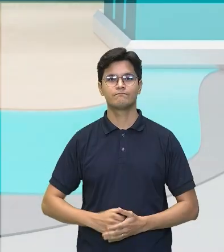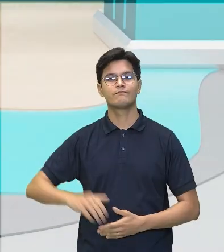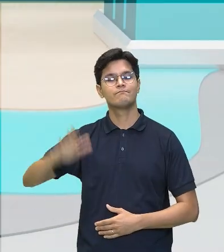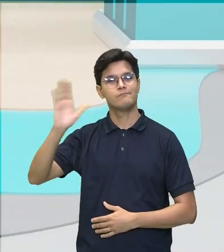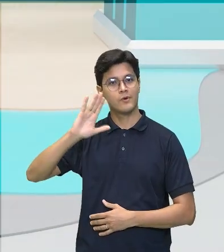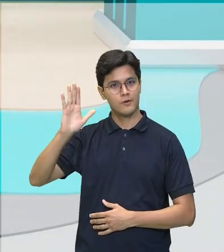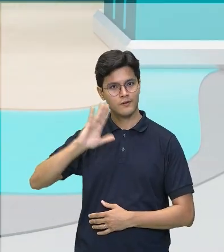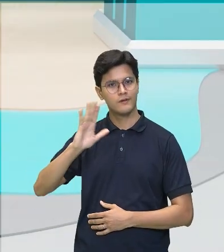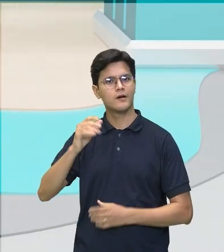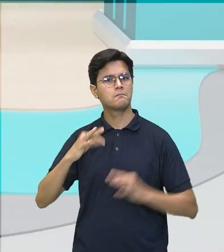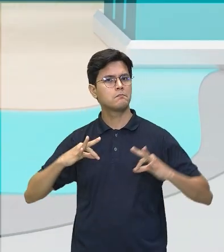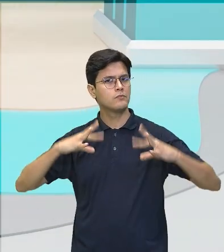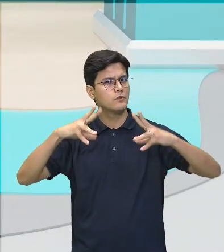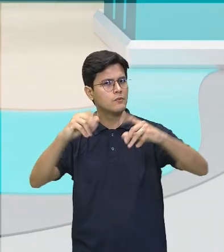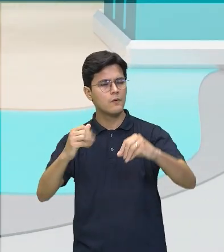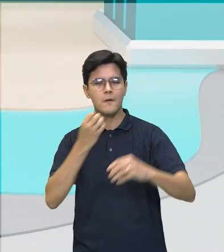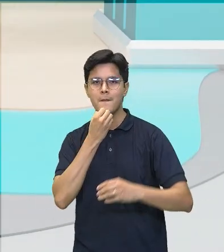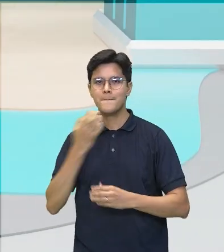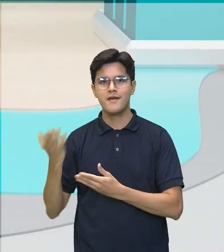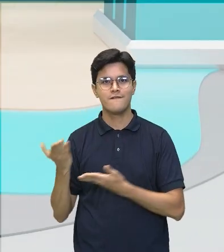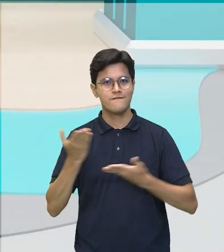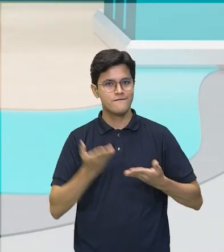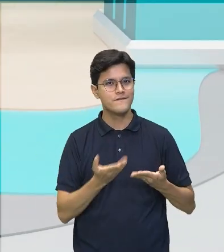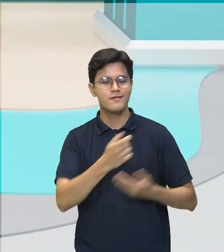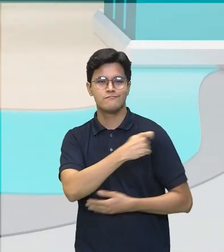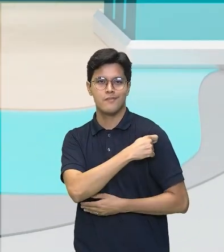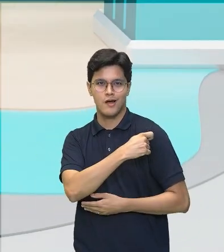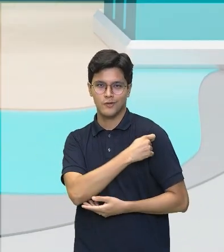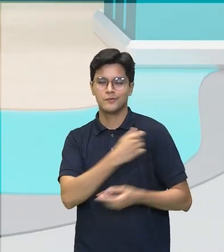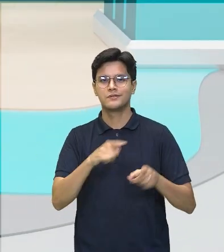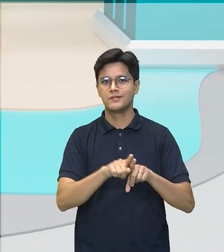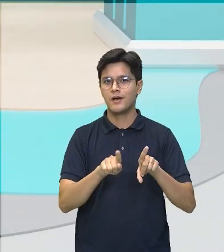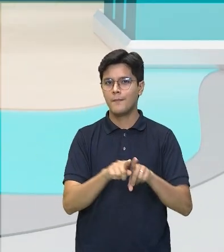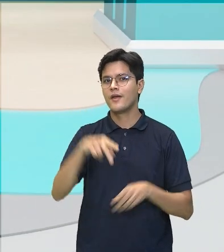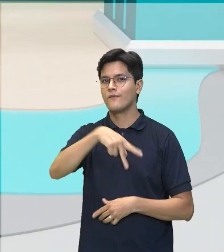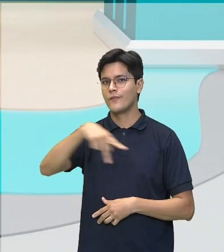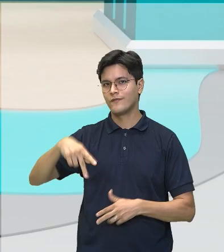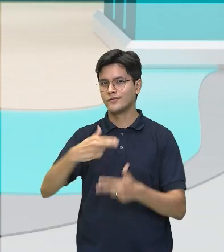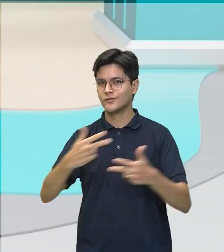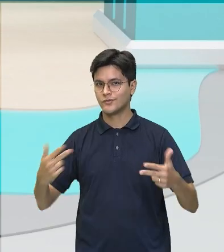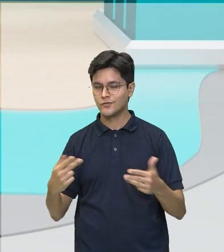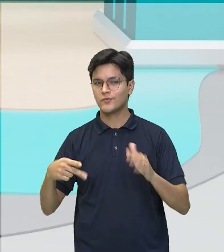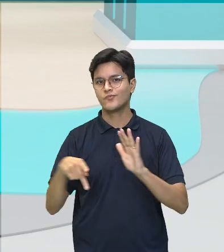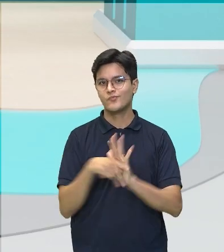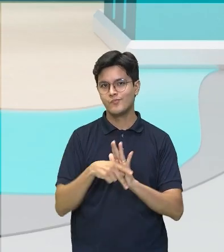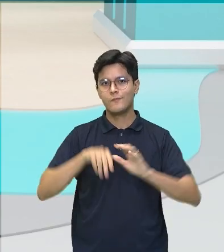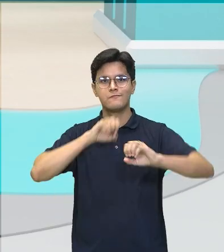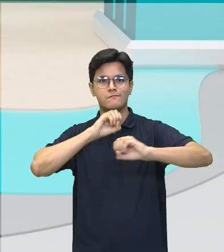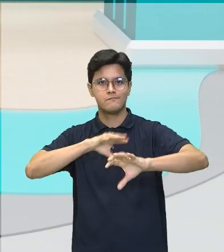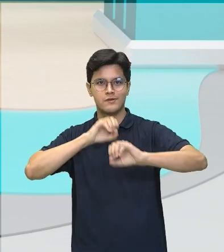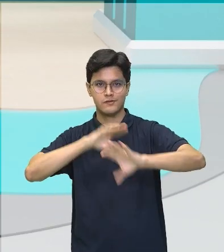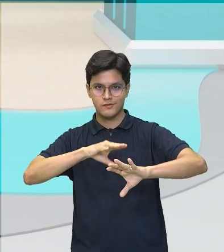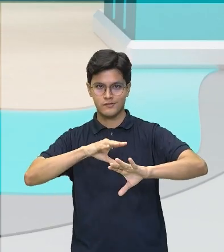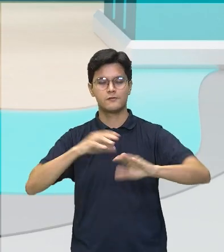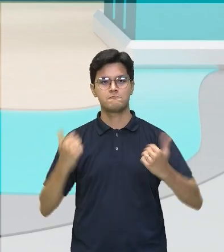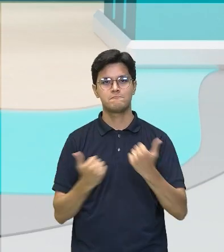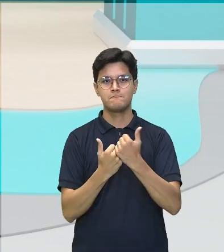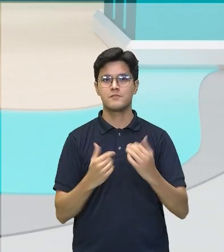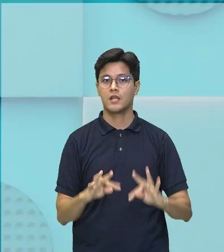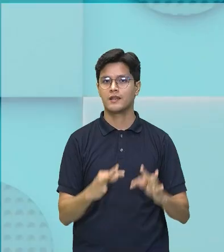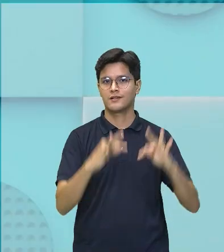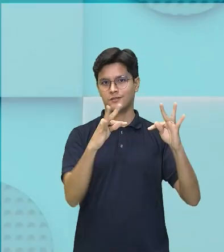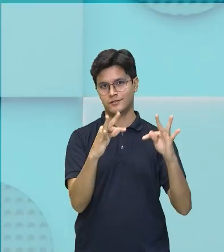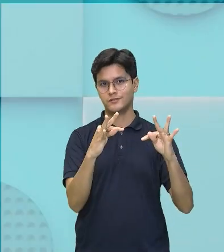Olá, sejam todos bem-vindos, estudantes e professores do ensino presencial mediado por tecnologia do 9º